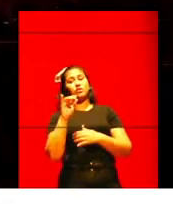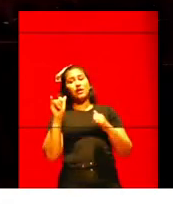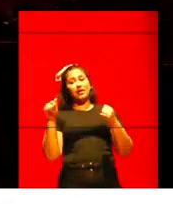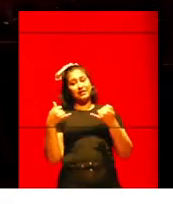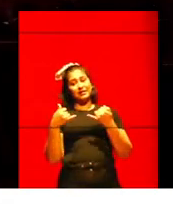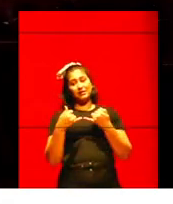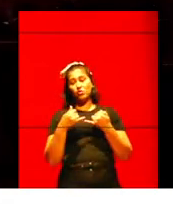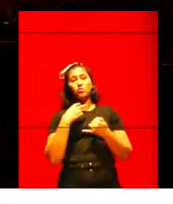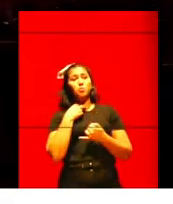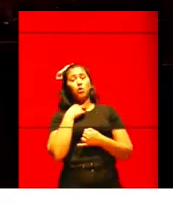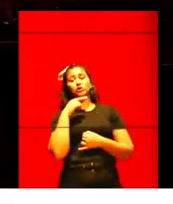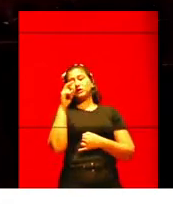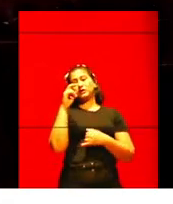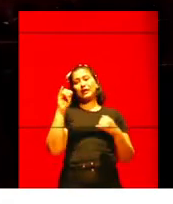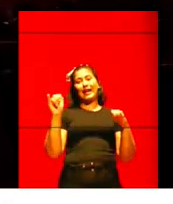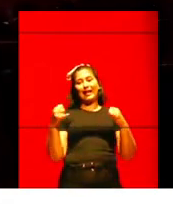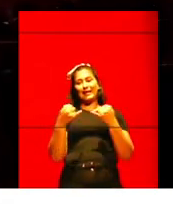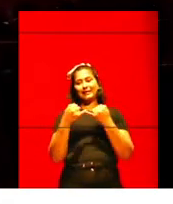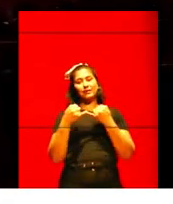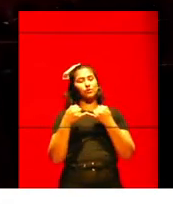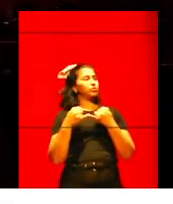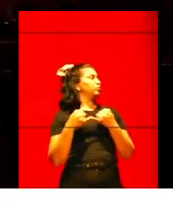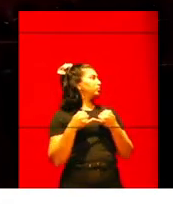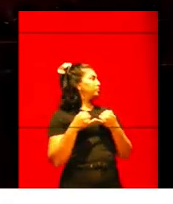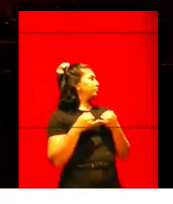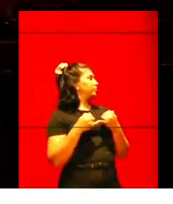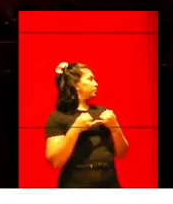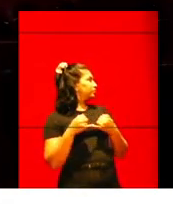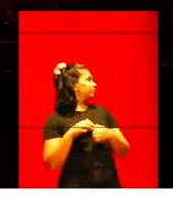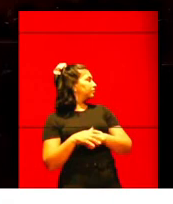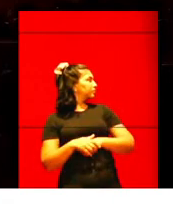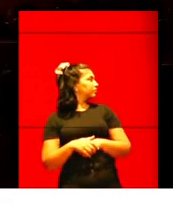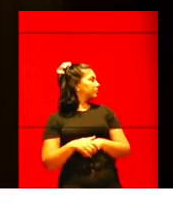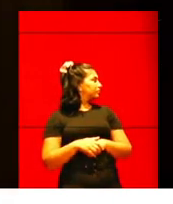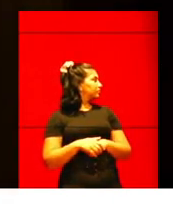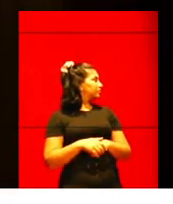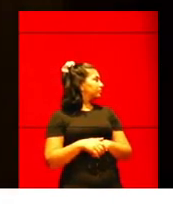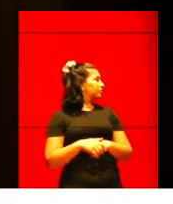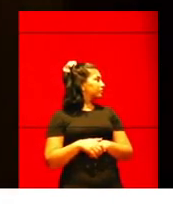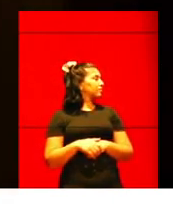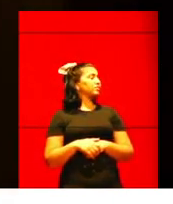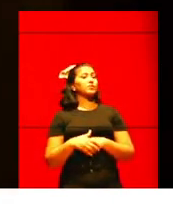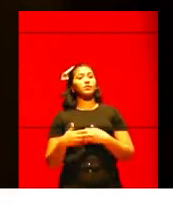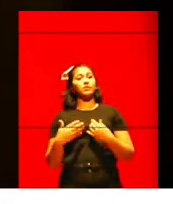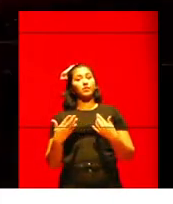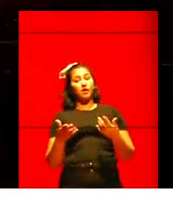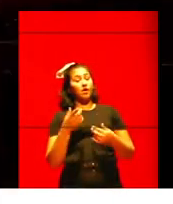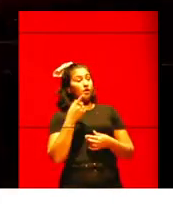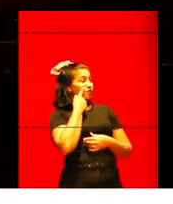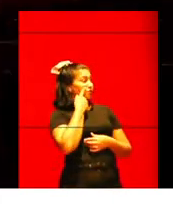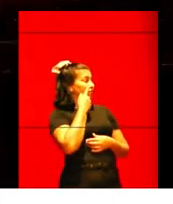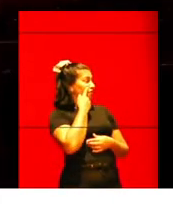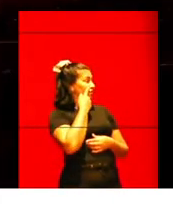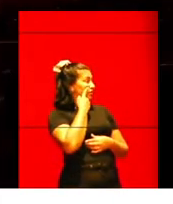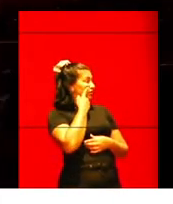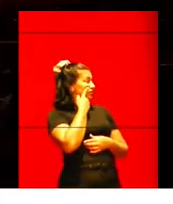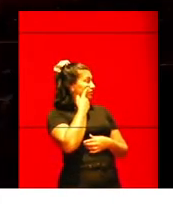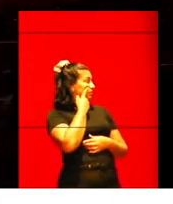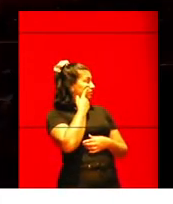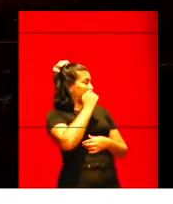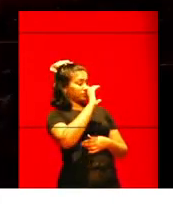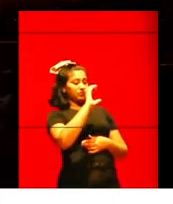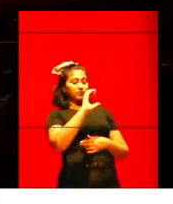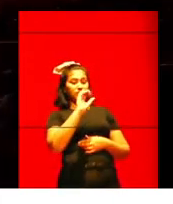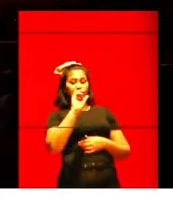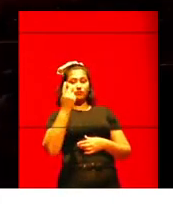dá. Então o erro da cadeia está ali, tá bom? Mas vamos lá. Olha só para esse carbono bem aqui, pessoal. Ó, esse C